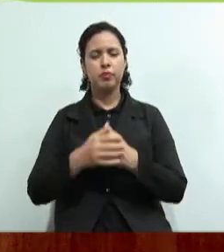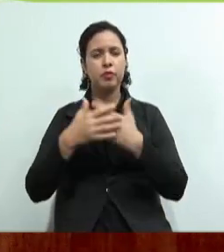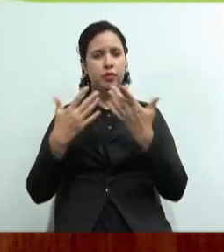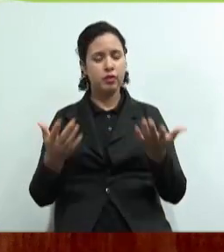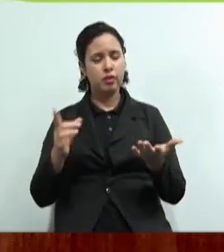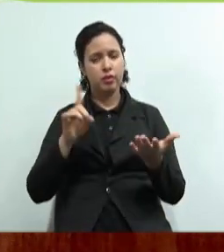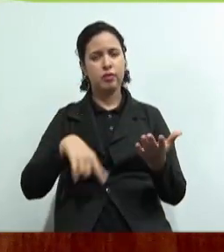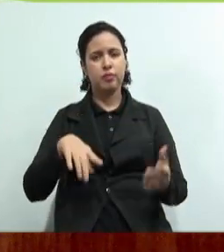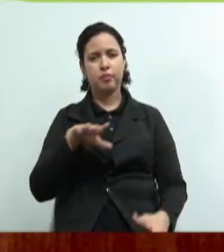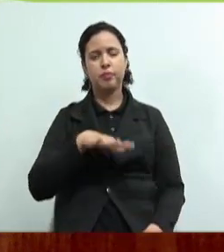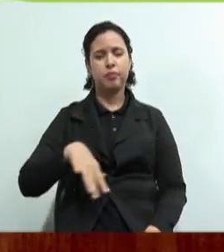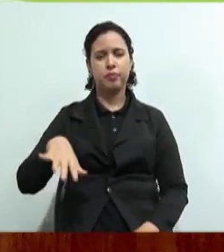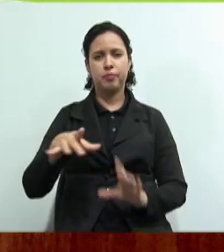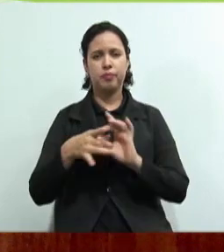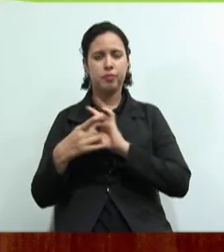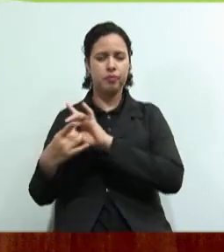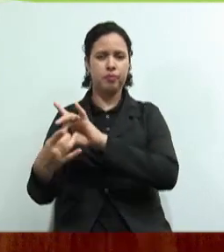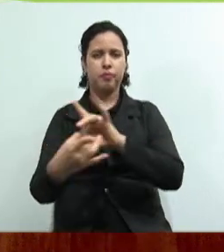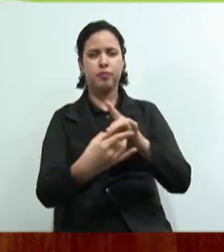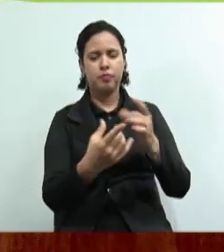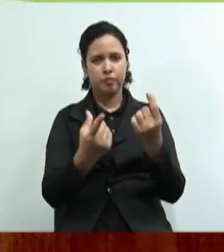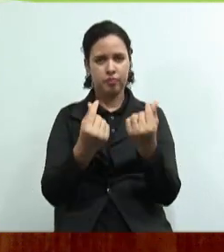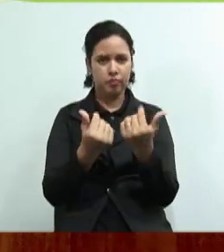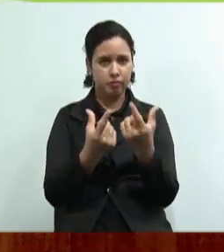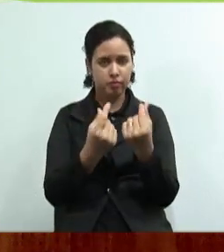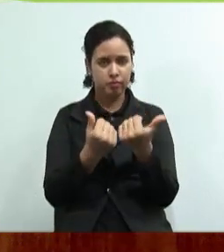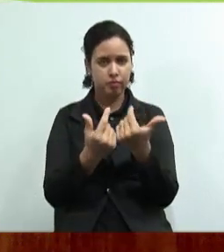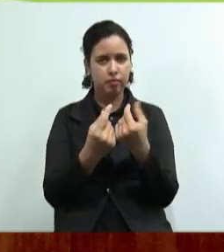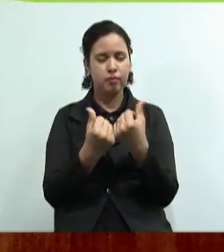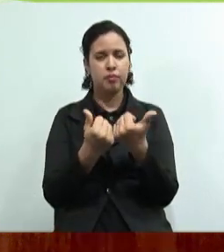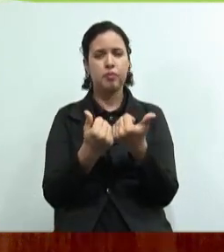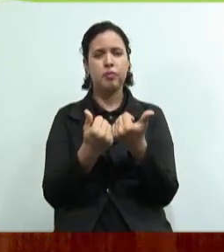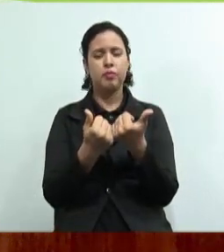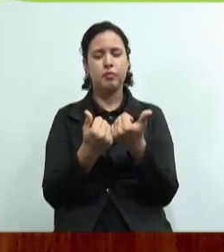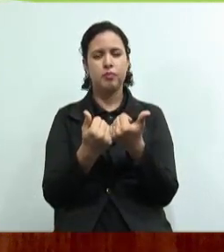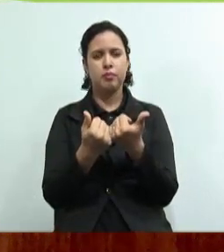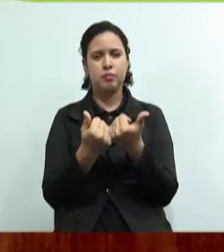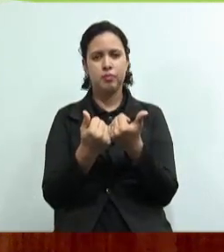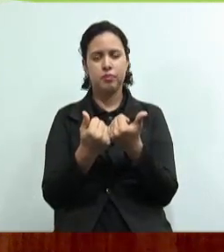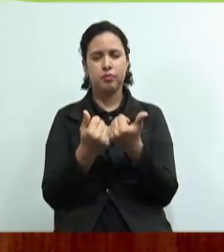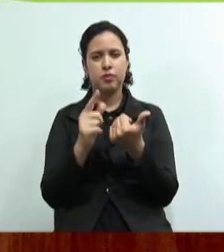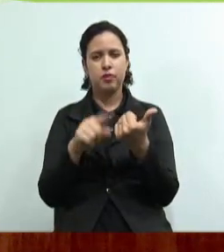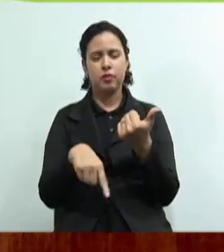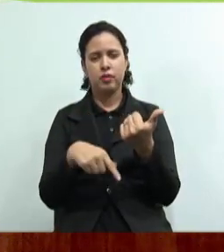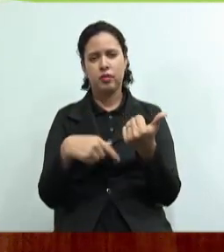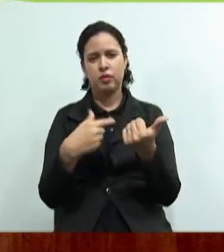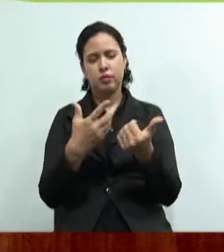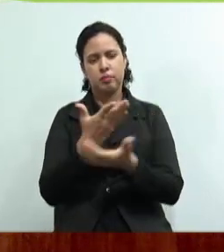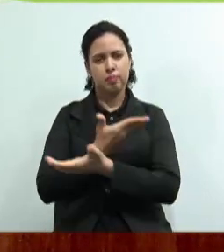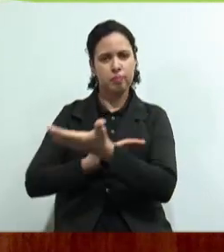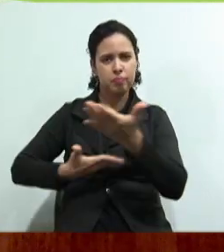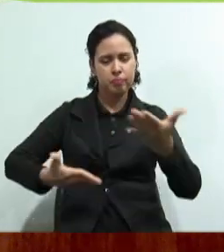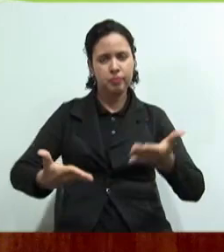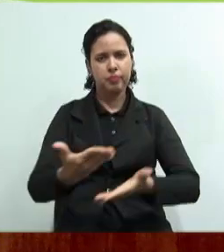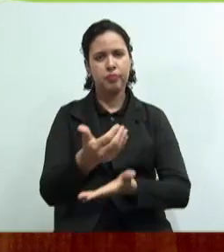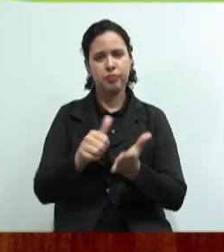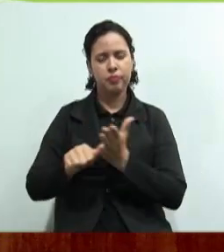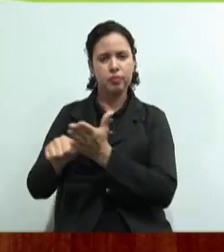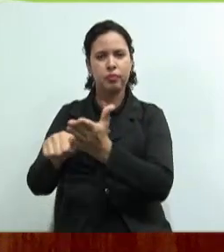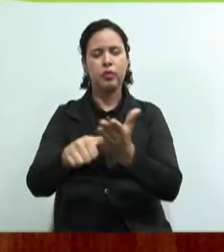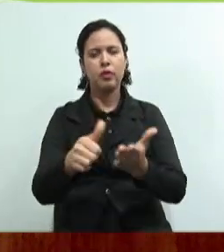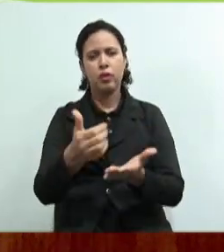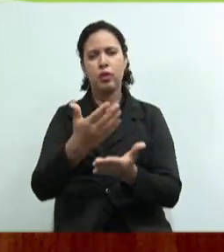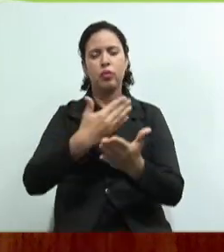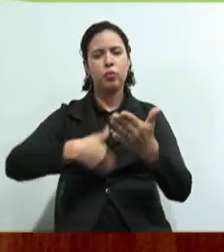relações comerciais, relações econômicas que se dão de uma forma de cooperação, uma forma que todos